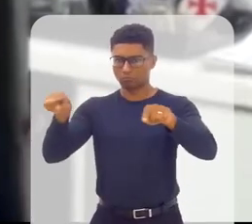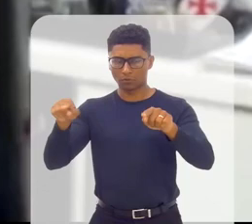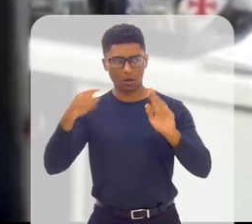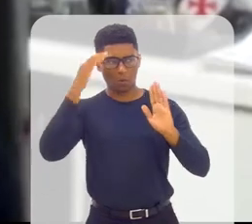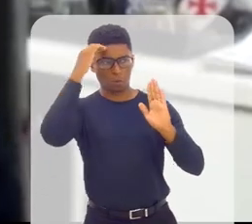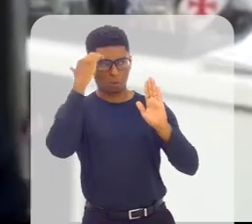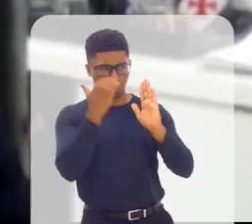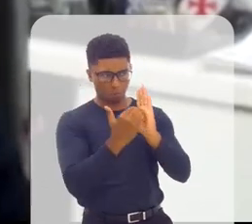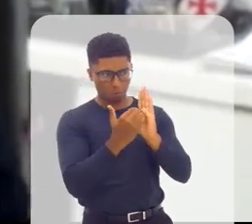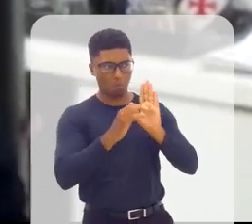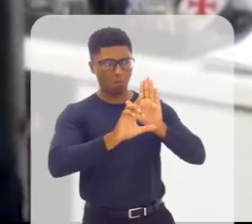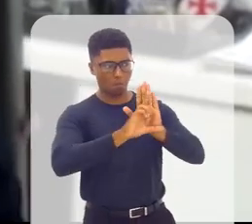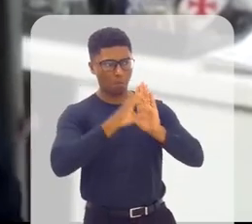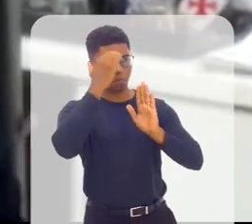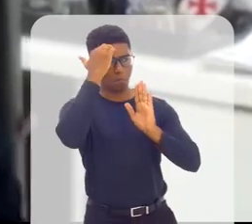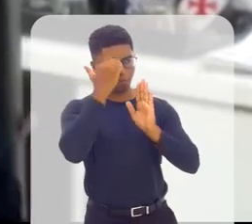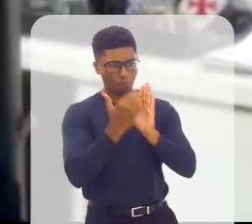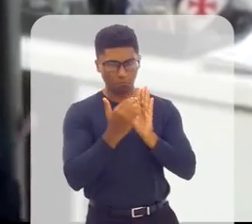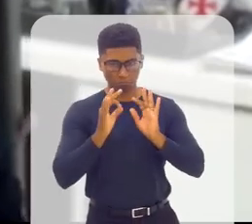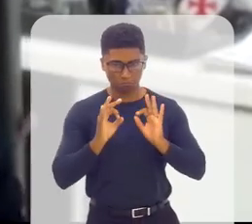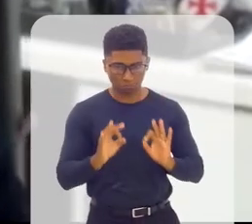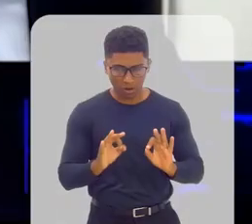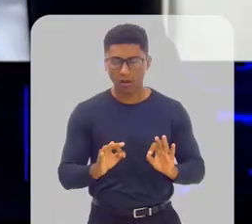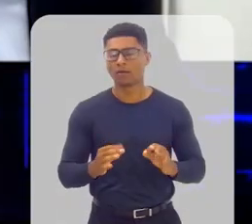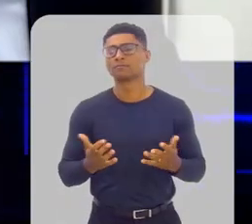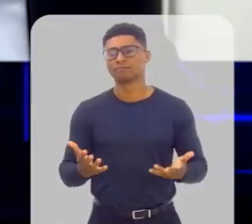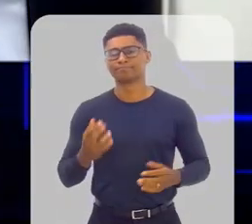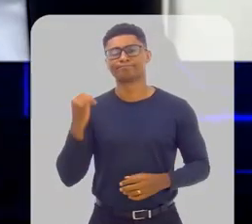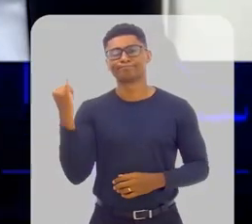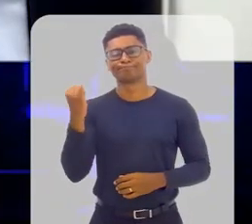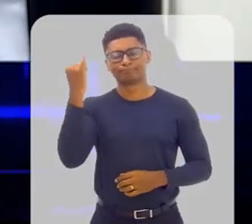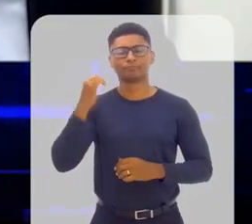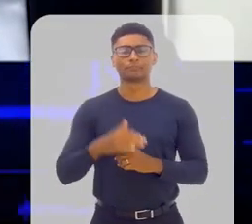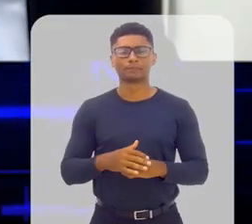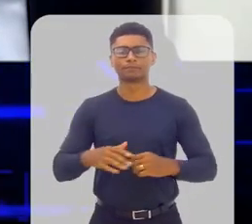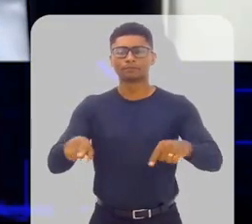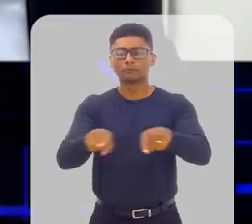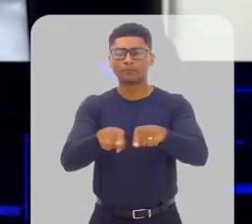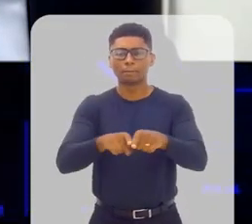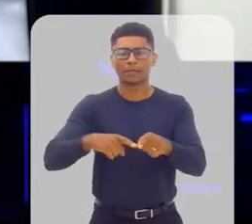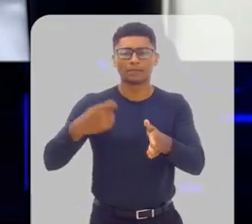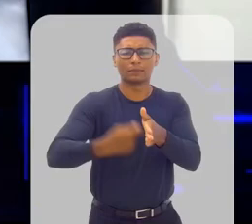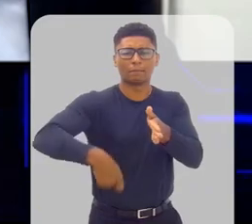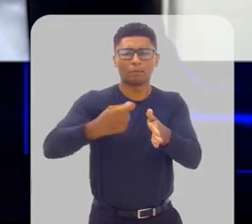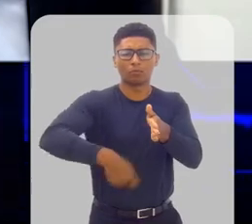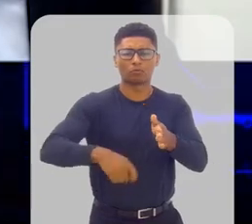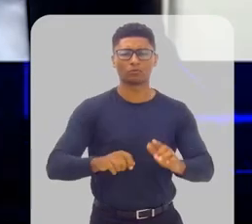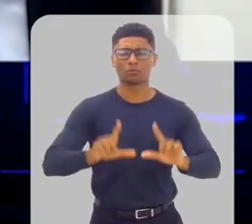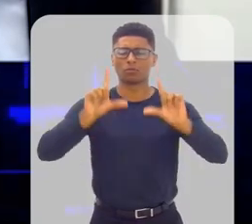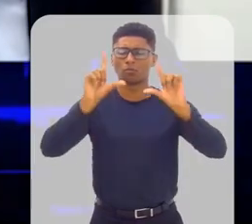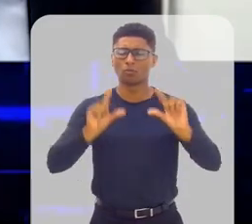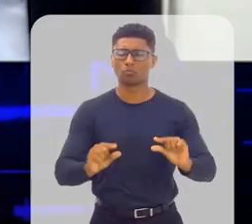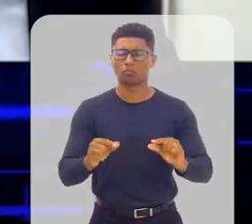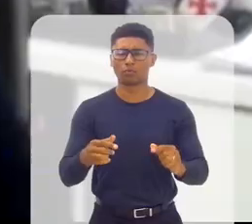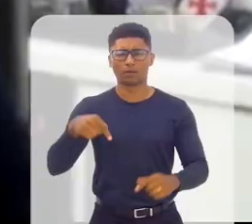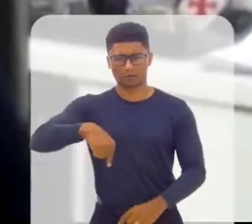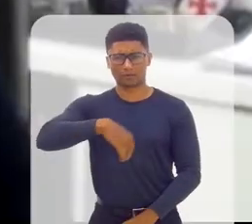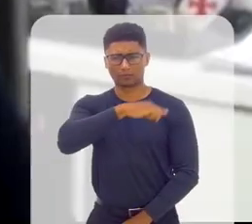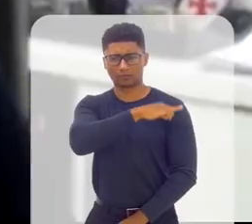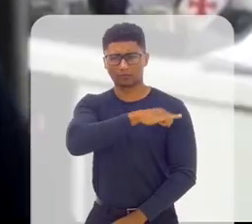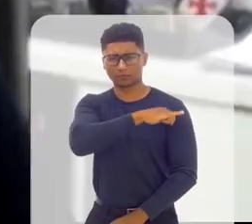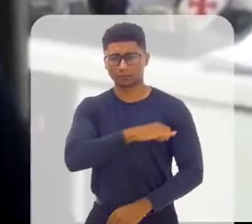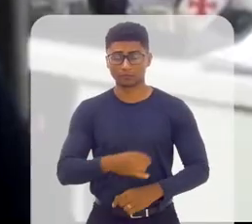possam estar regulares para com o Estado do Rio de Janeiro. É a possibilidade da redução da carga tributária. Hoje, no Estado do Rio de